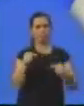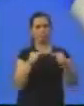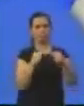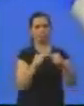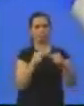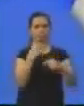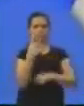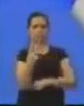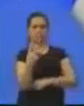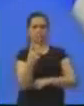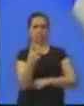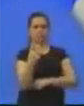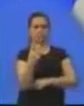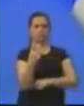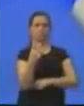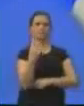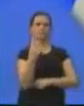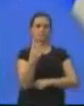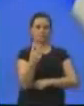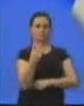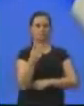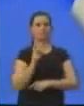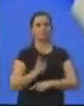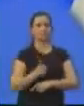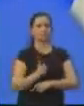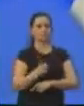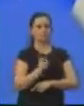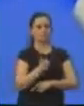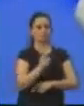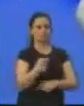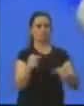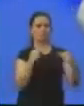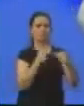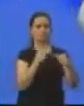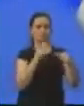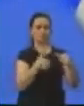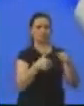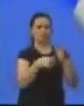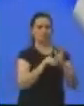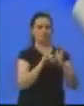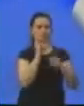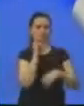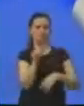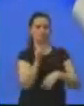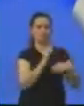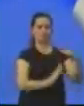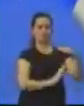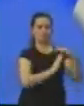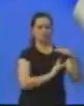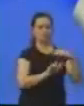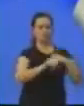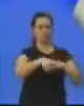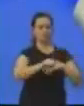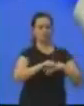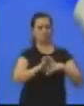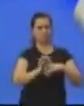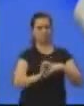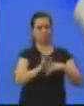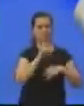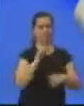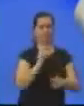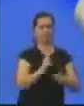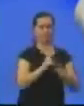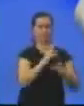para 2. Se ela é contínua, o que nós acabamos de falar é que o limite em ponto vai ser exatamente